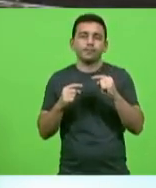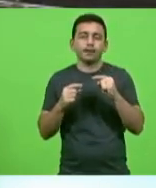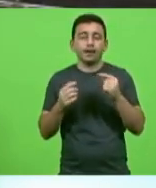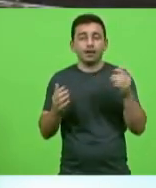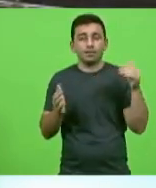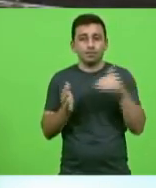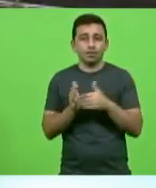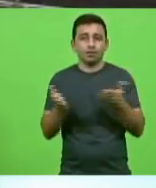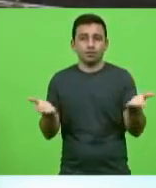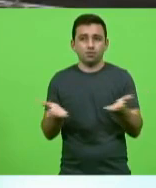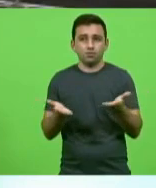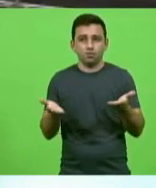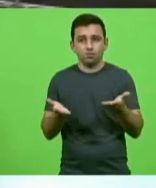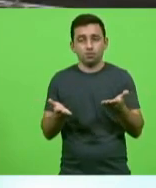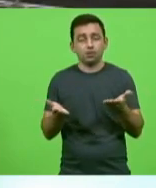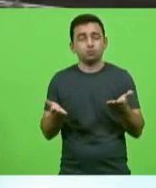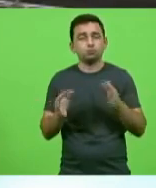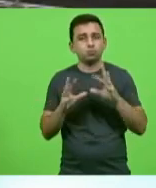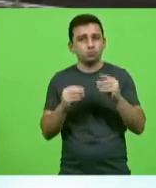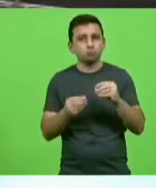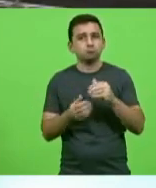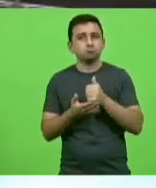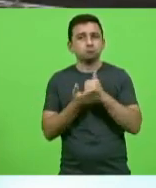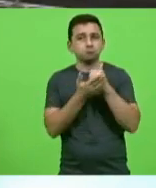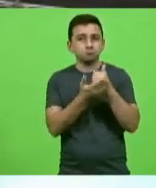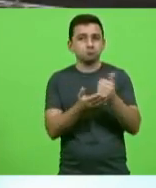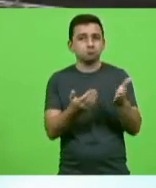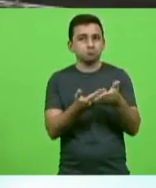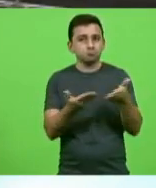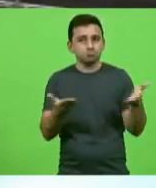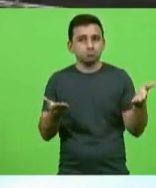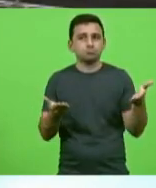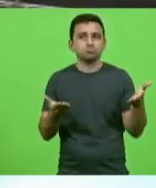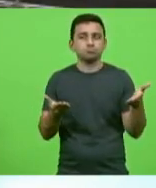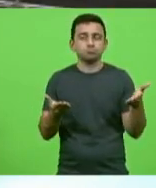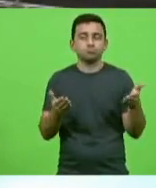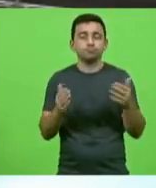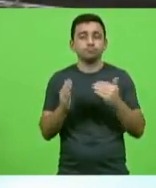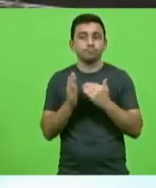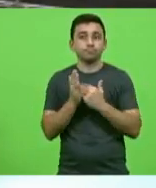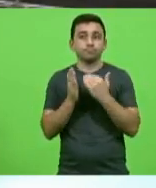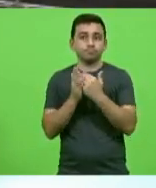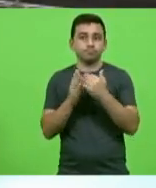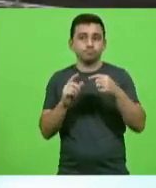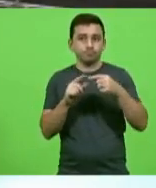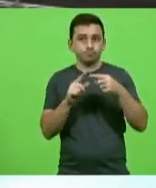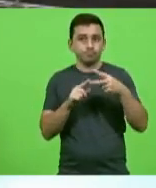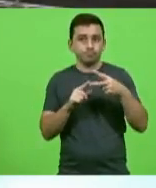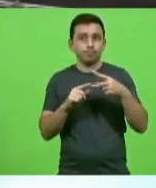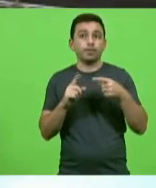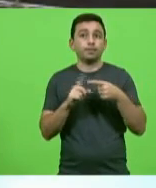menos até o momento a seu favor as duas citações abonatórias assine uma do agente de